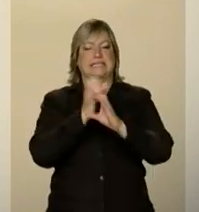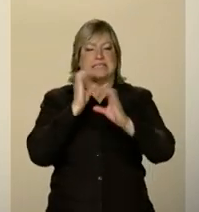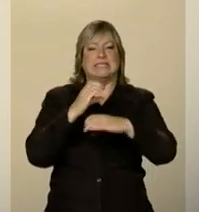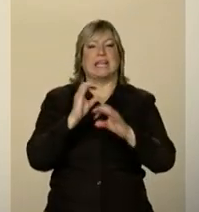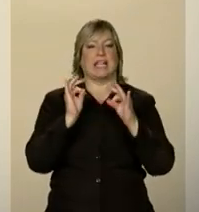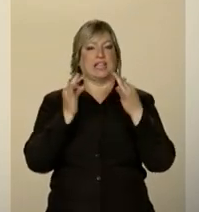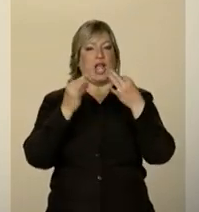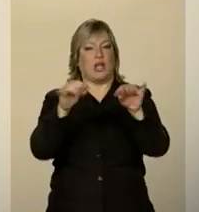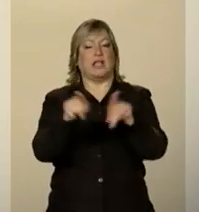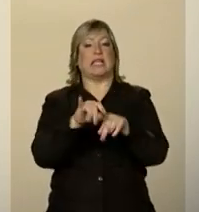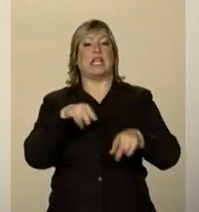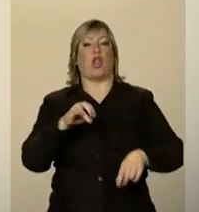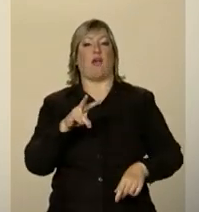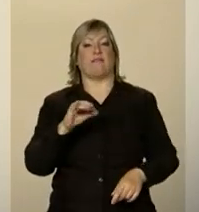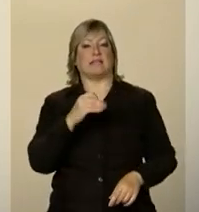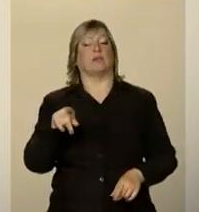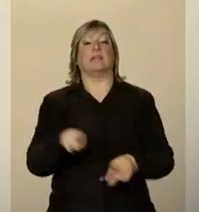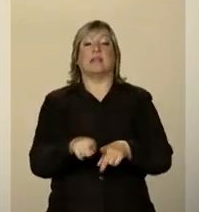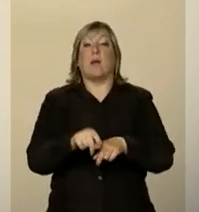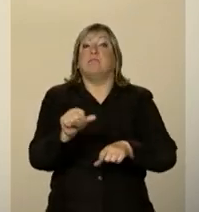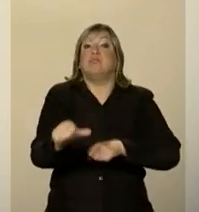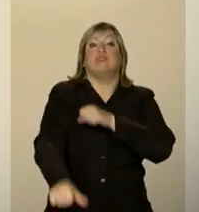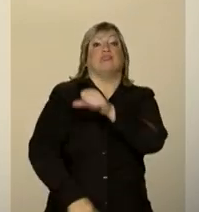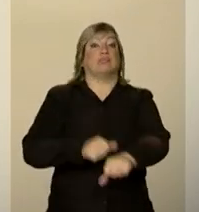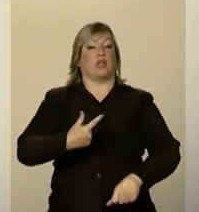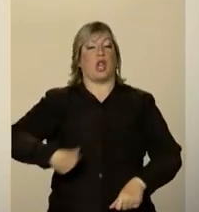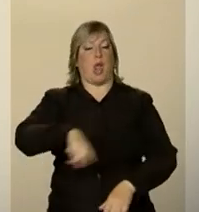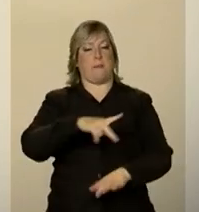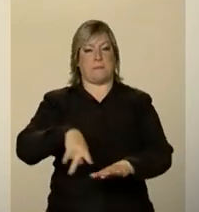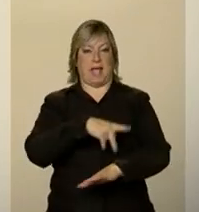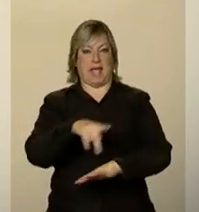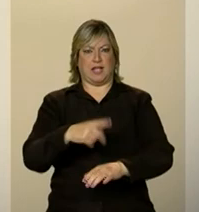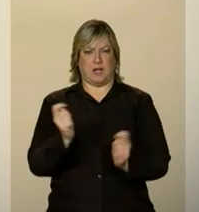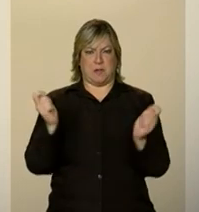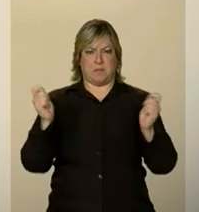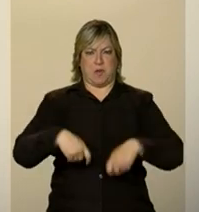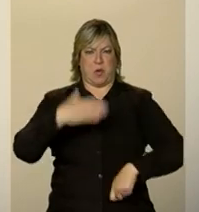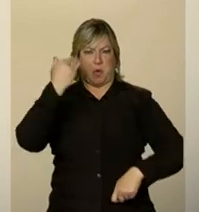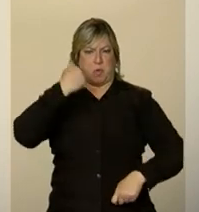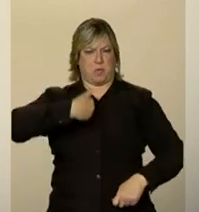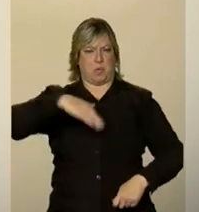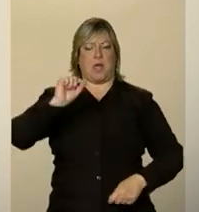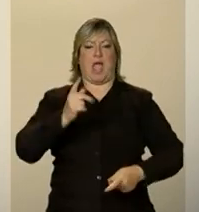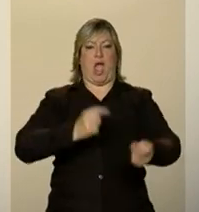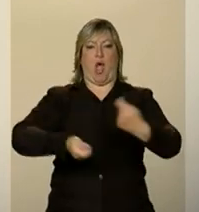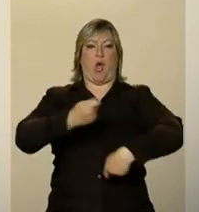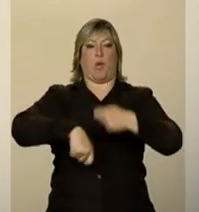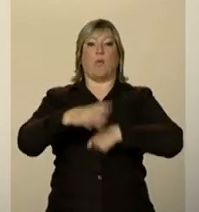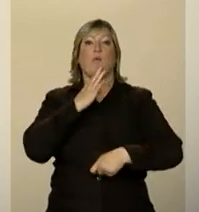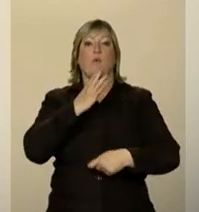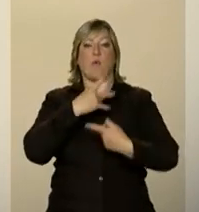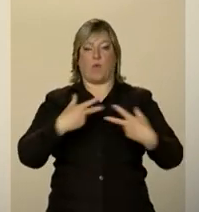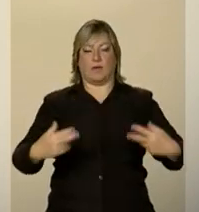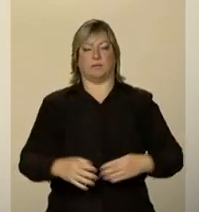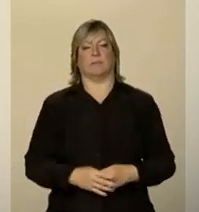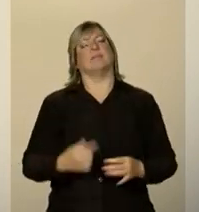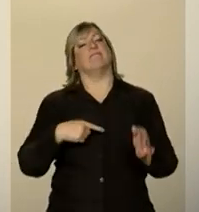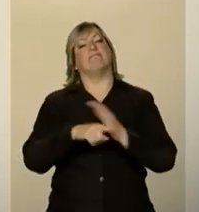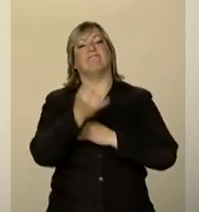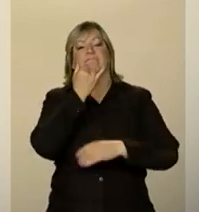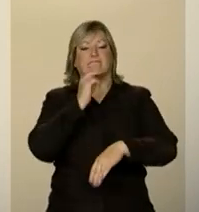Ciência Tecnologia e inovação e a transformar o nosso país numa potência também na economia do conhecimento